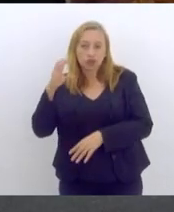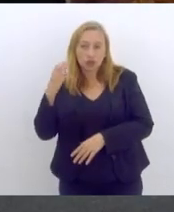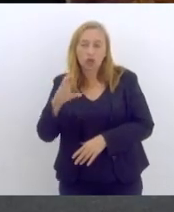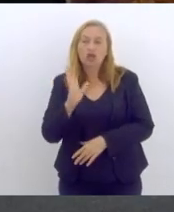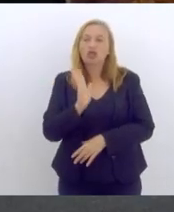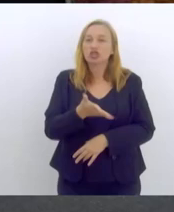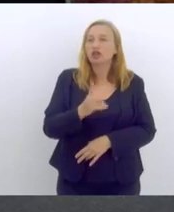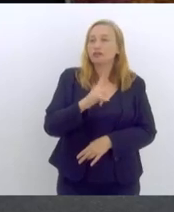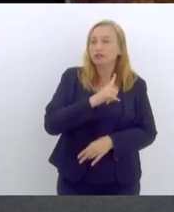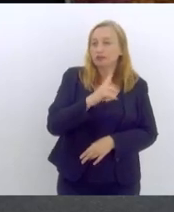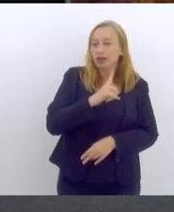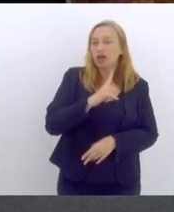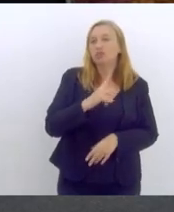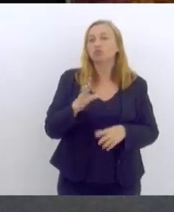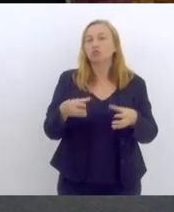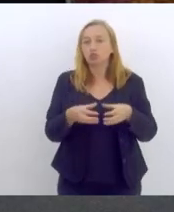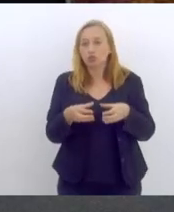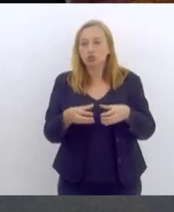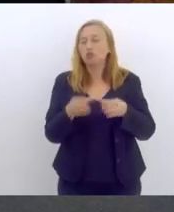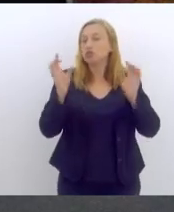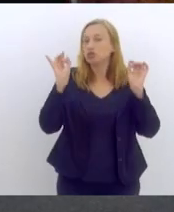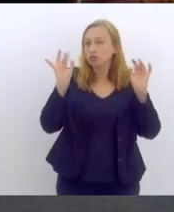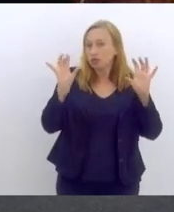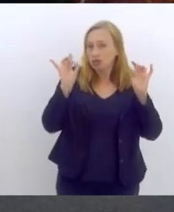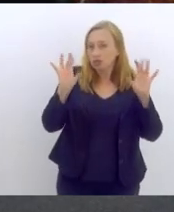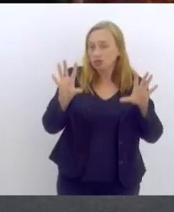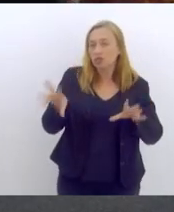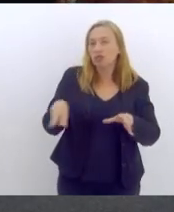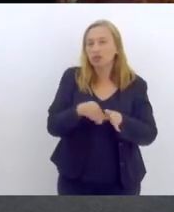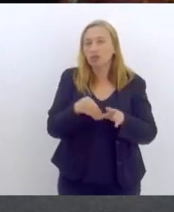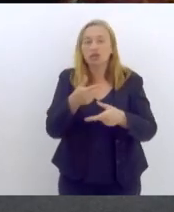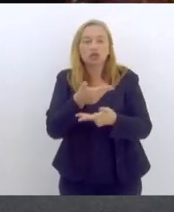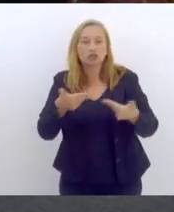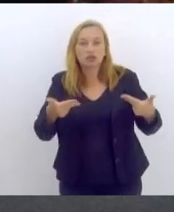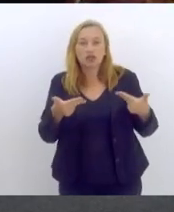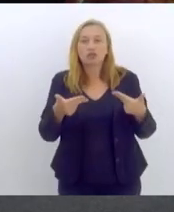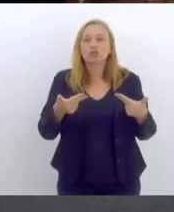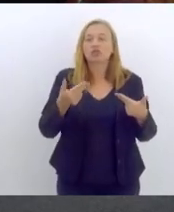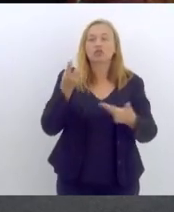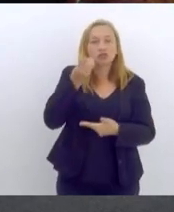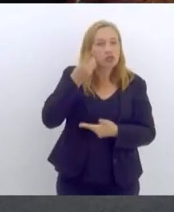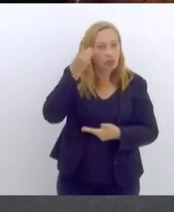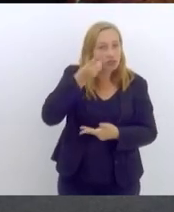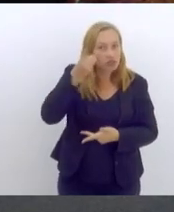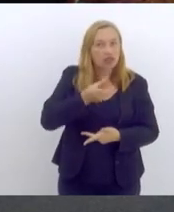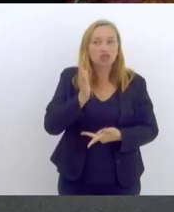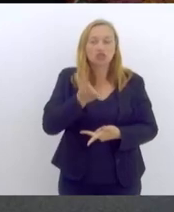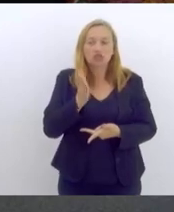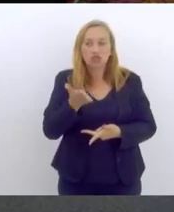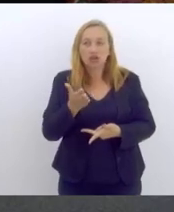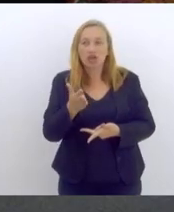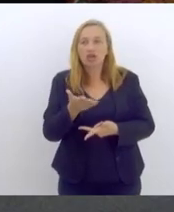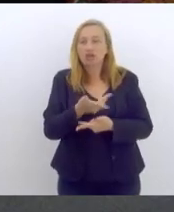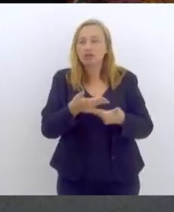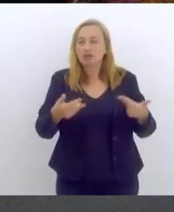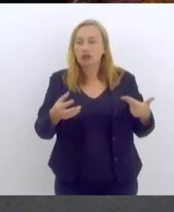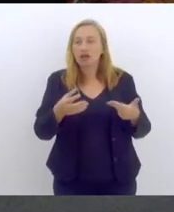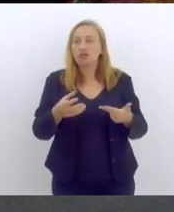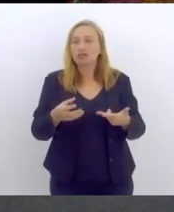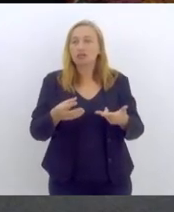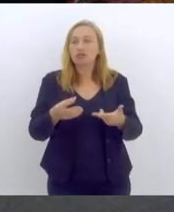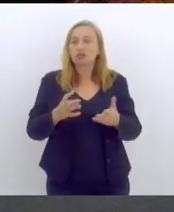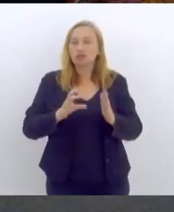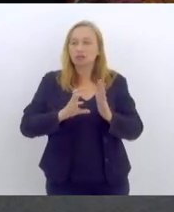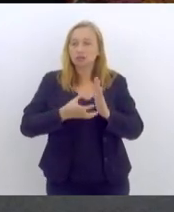temos aí uma comissão especial protocolada por diversos deputados, já sinalizaram a diversas bancadas a presença